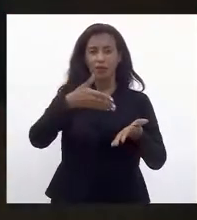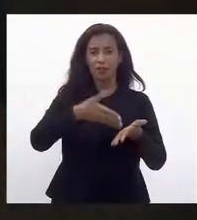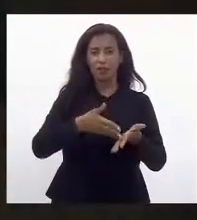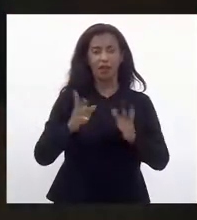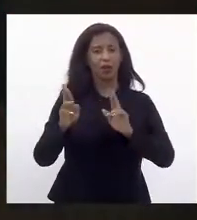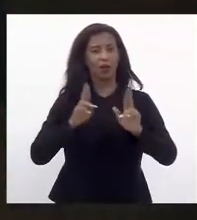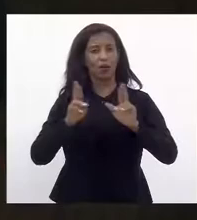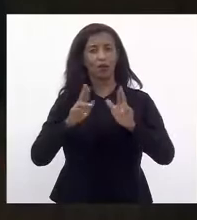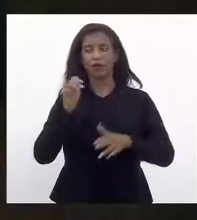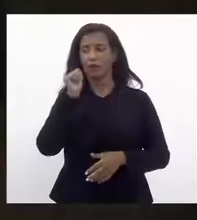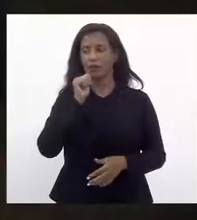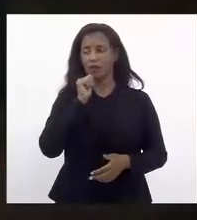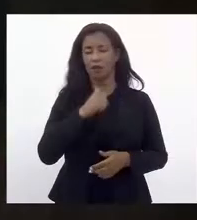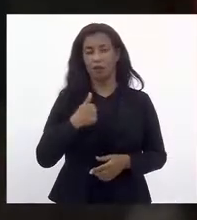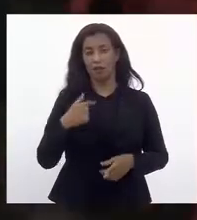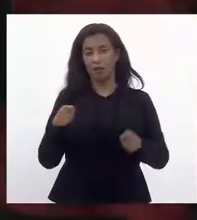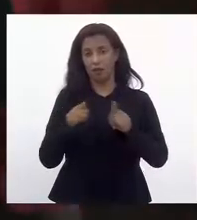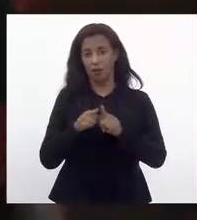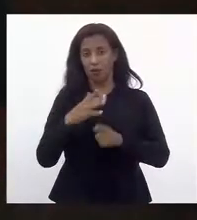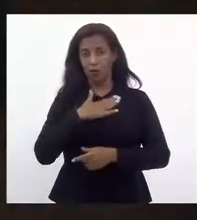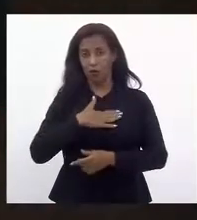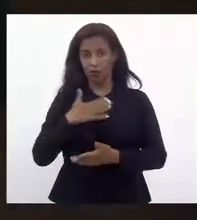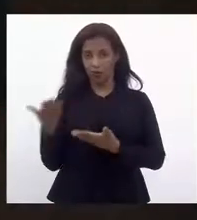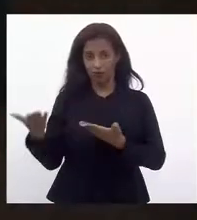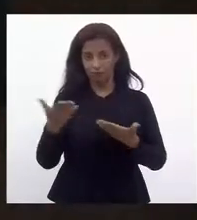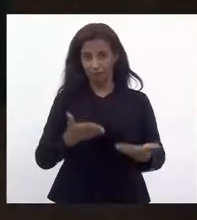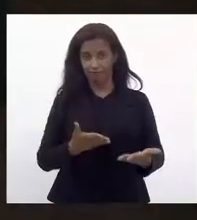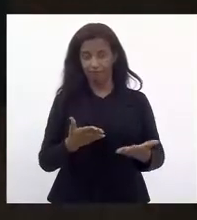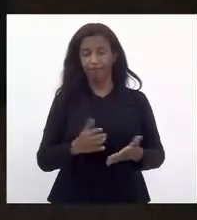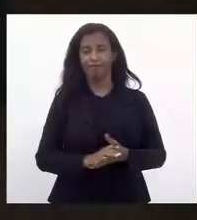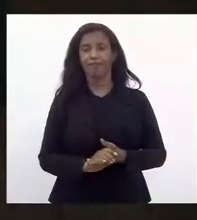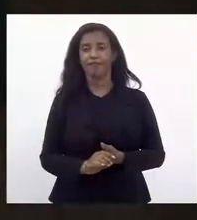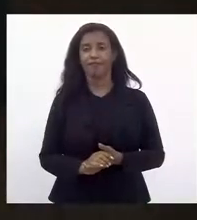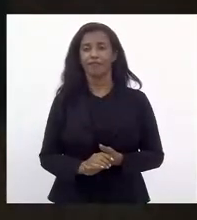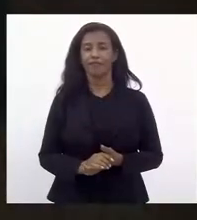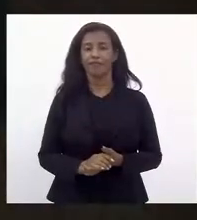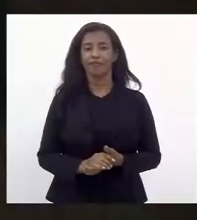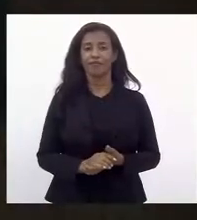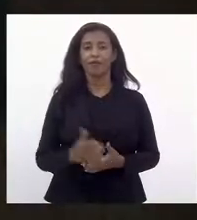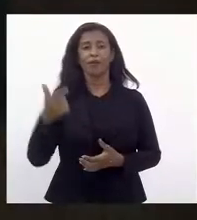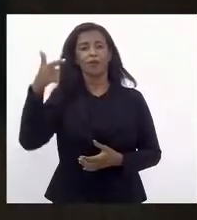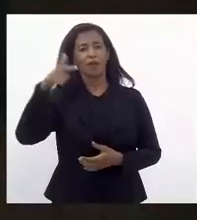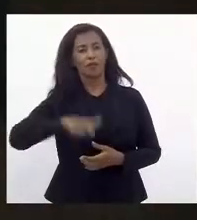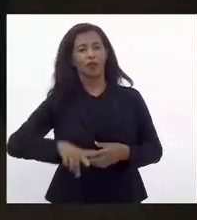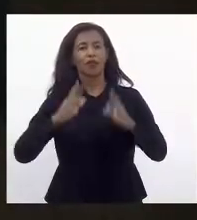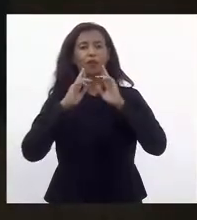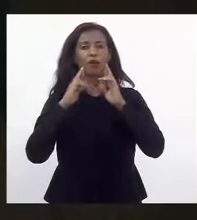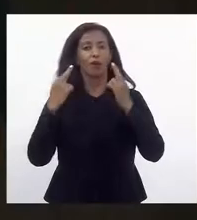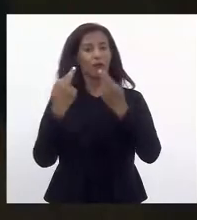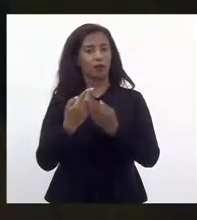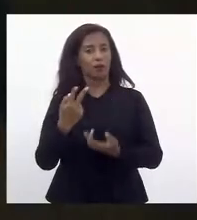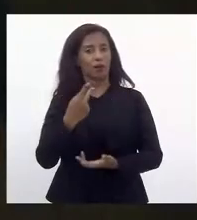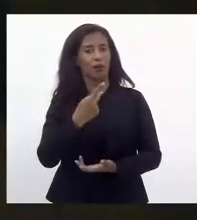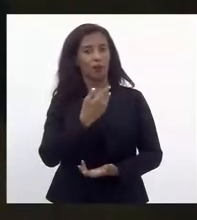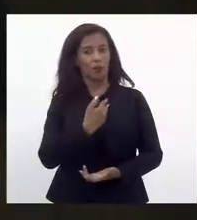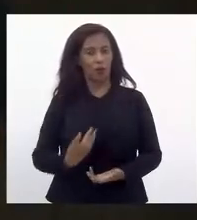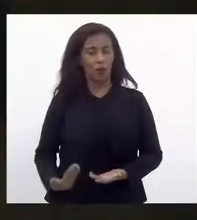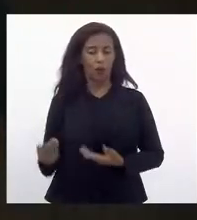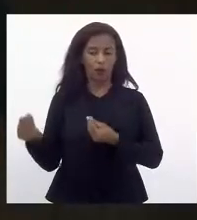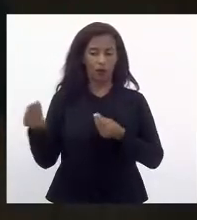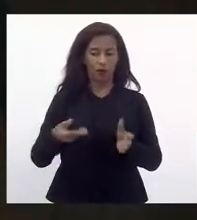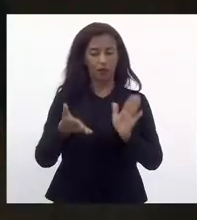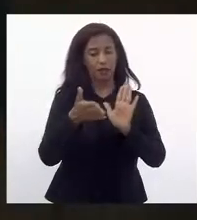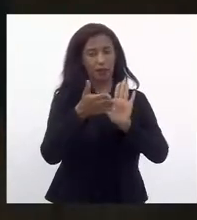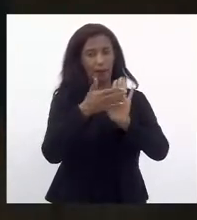às mulheres. Mas eu também gostaria aqui também de ponderar, porque mais uma audiência pública, claro, a gente podendo trazer a